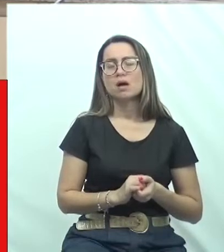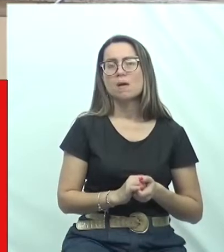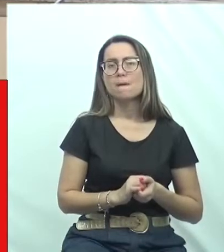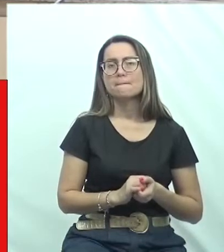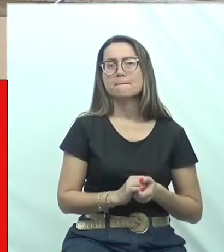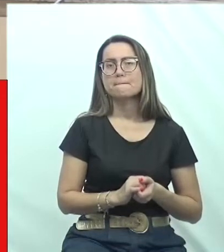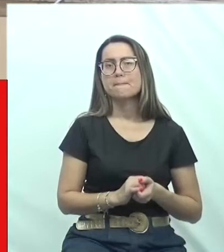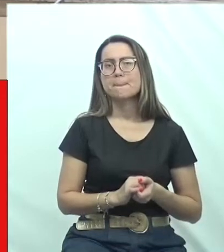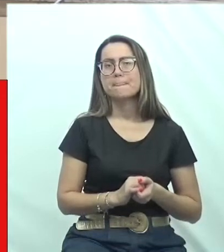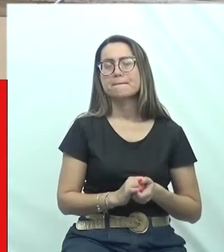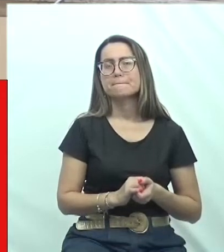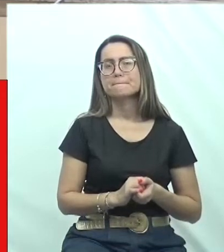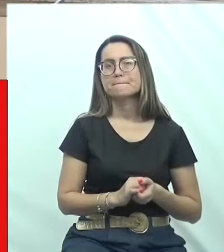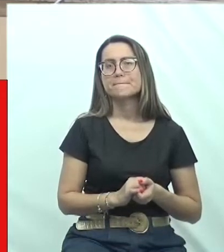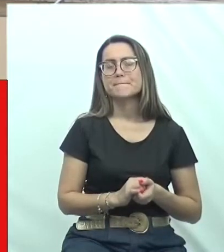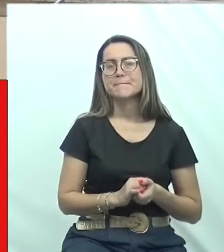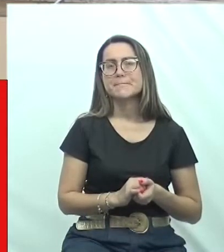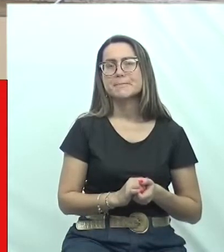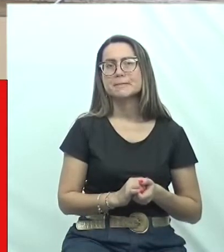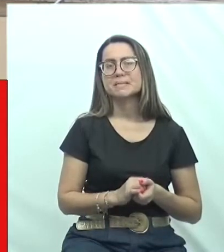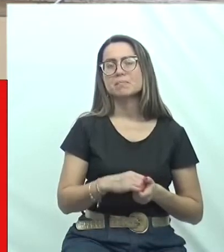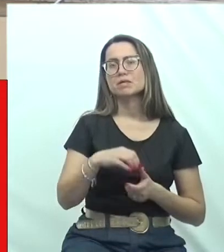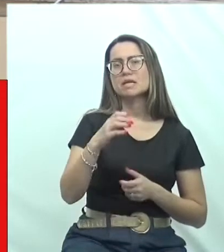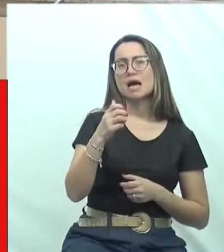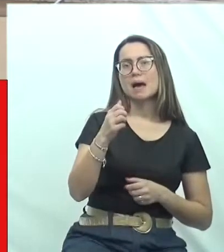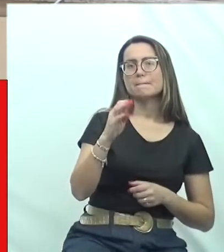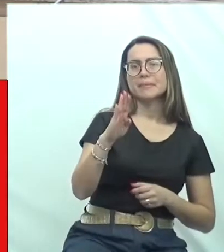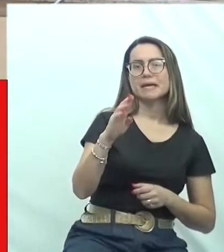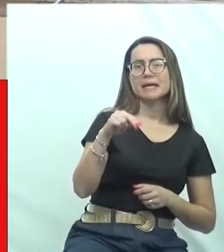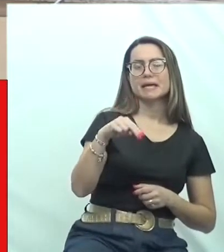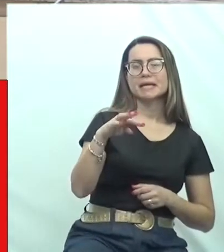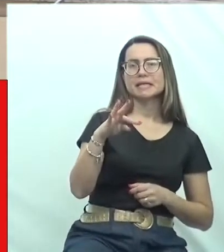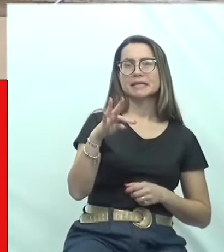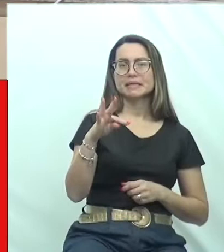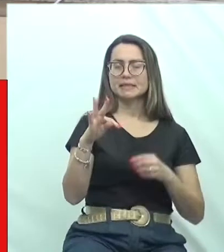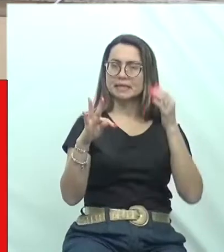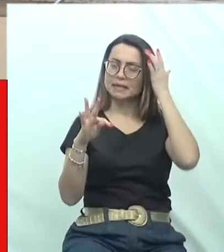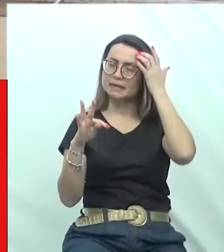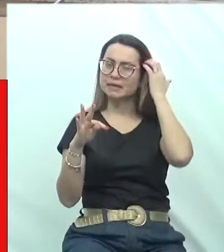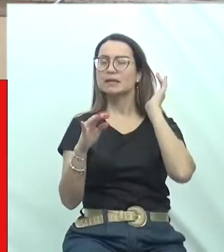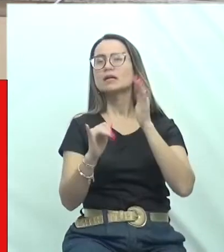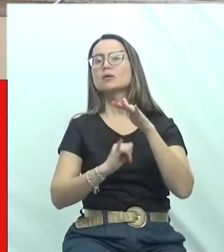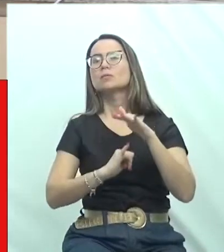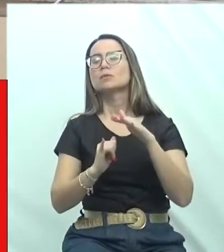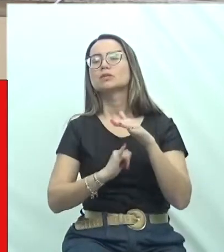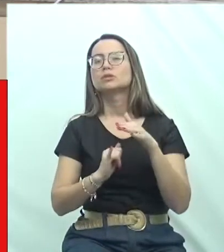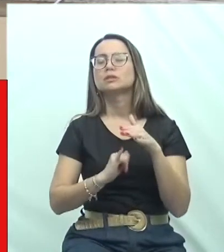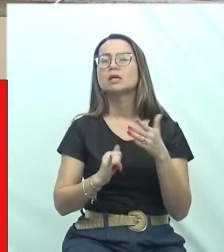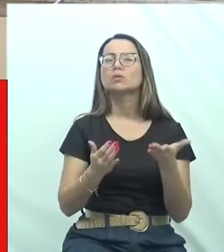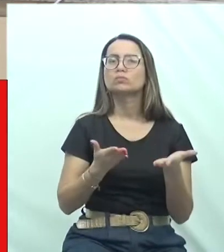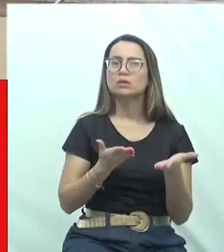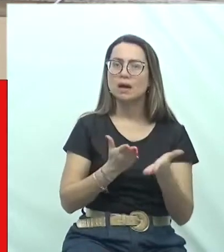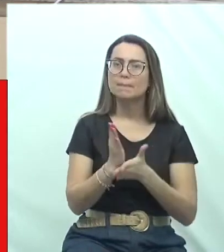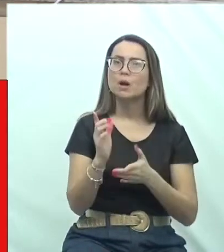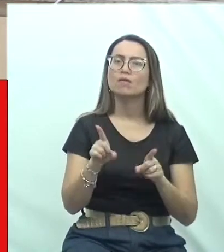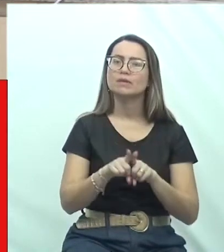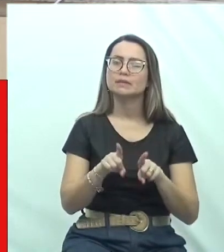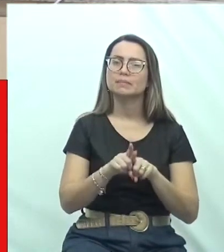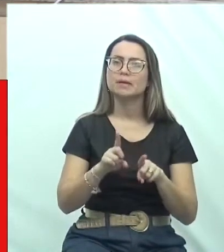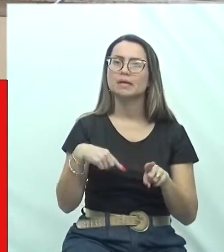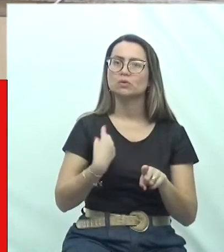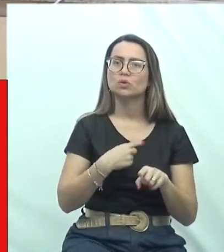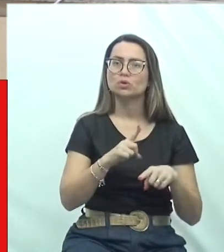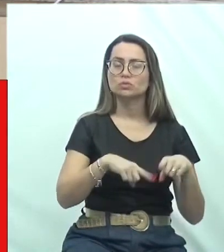uma instituição credenciada, creditada para também aprovar e homologar nossos